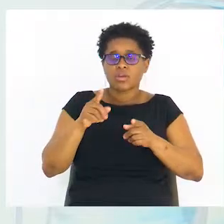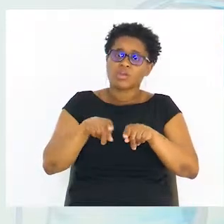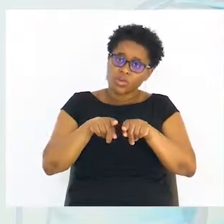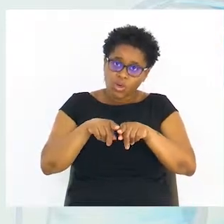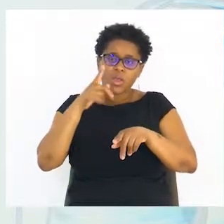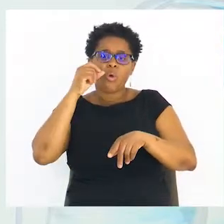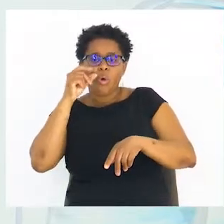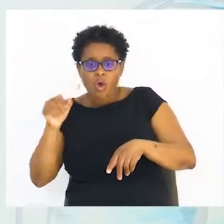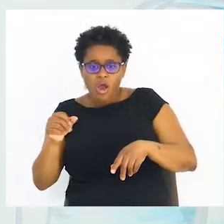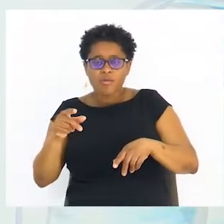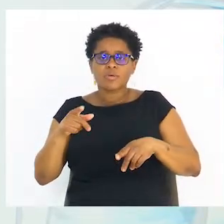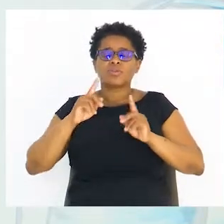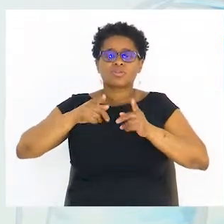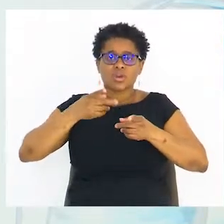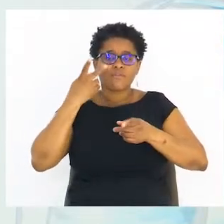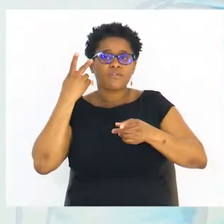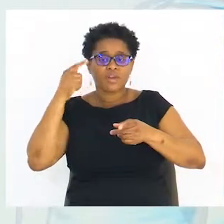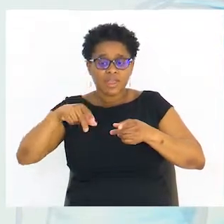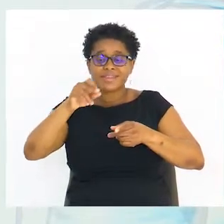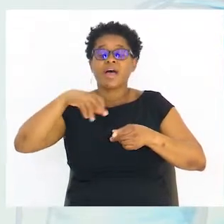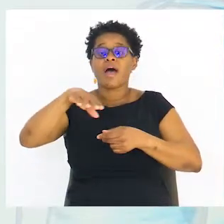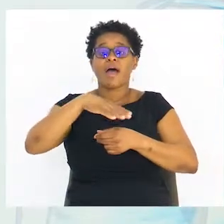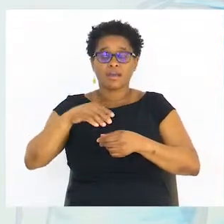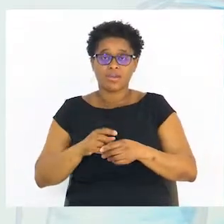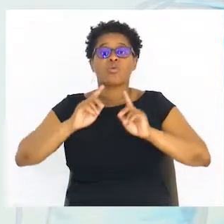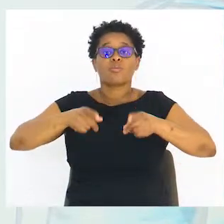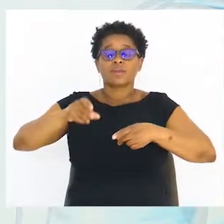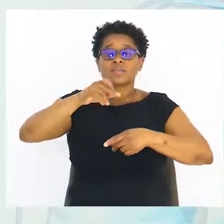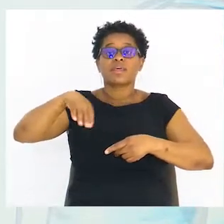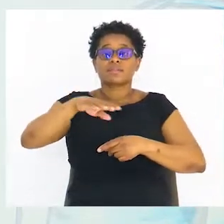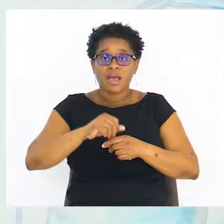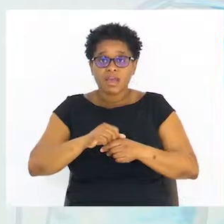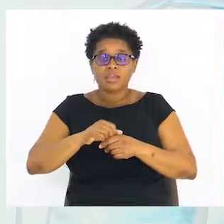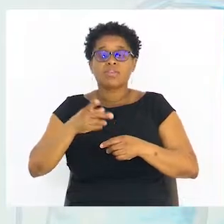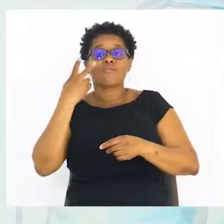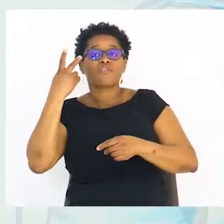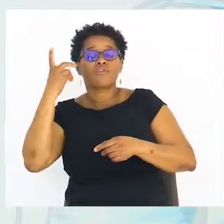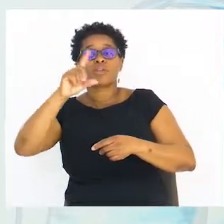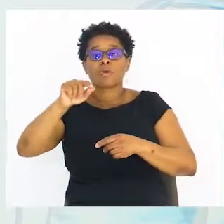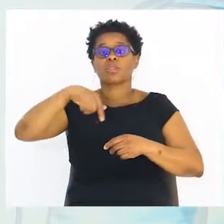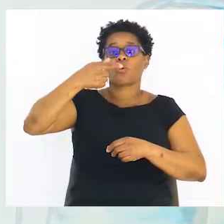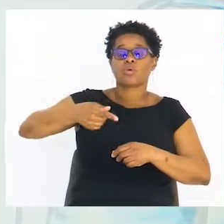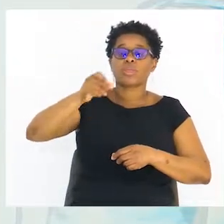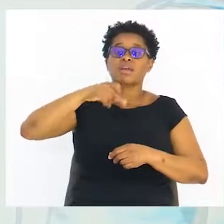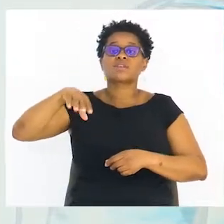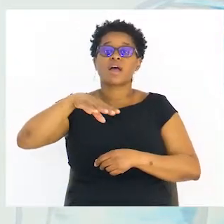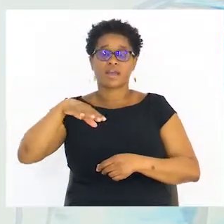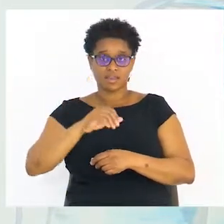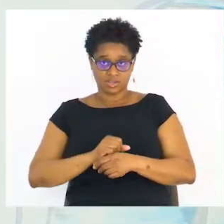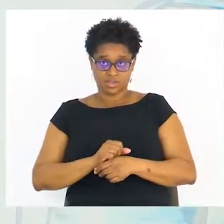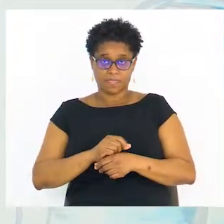área e, a partir dessa área, habitou outras áreas. Portanto, este